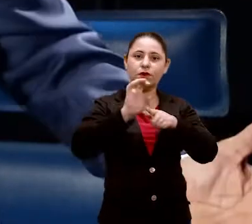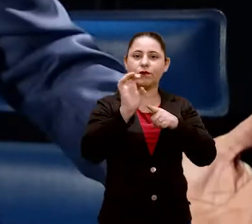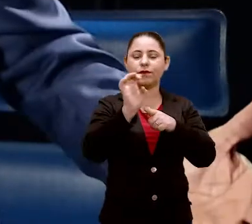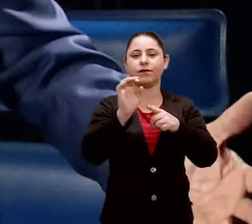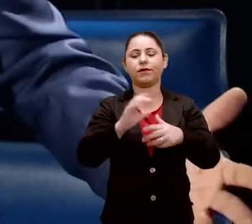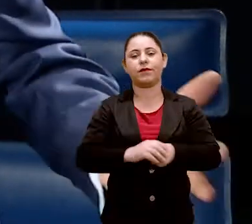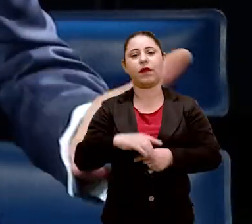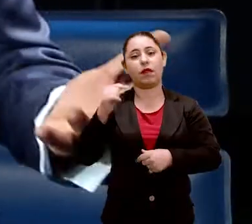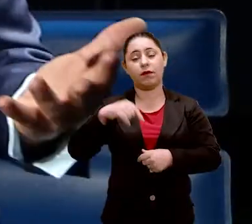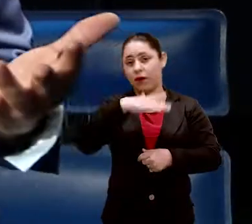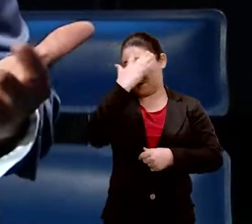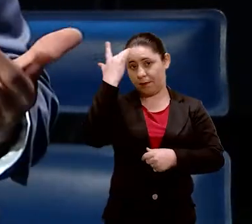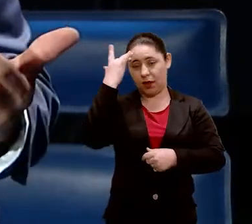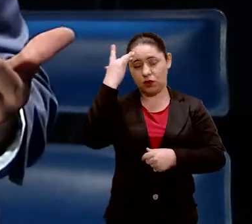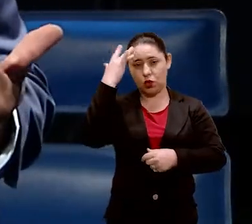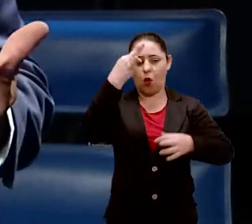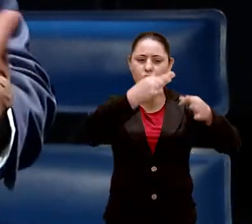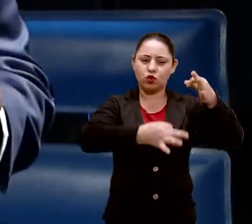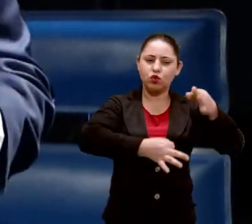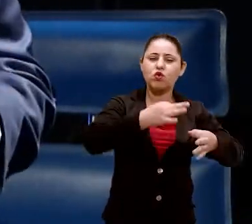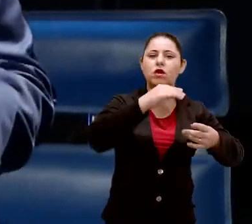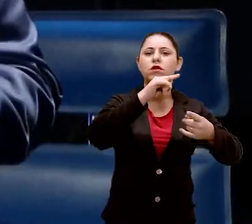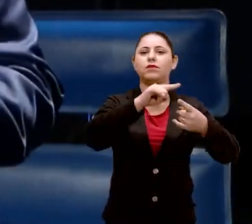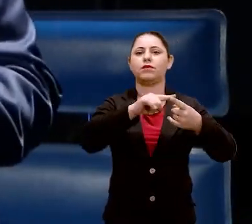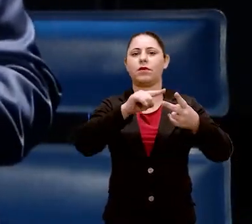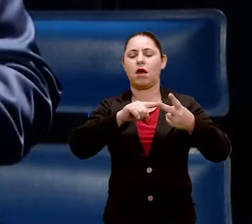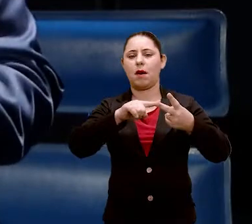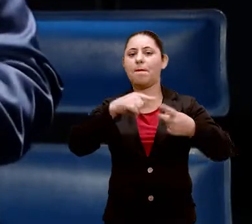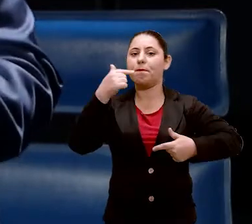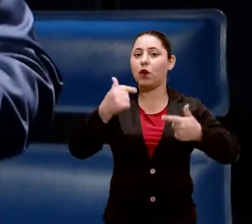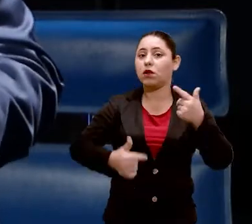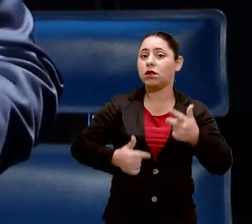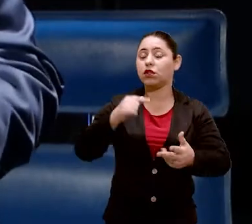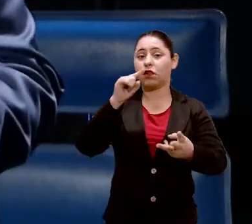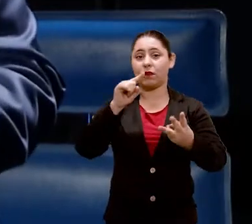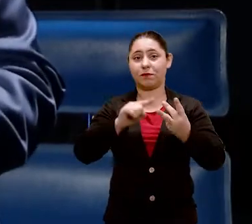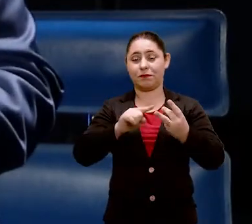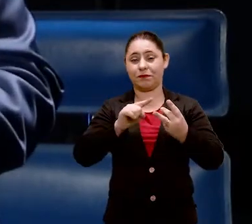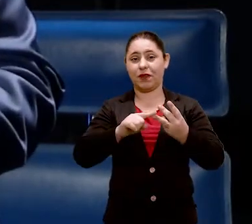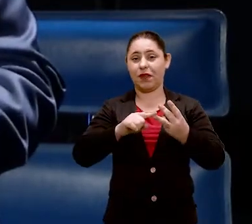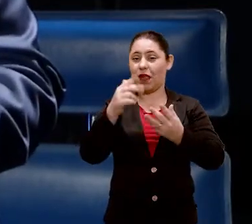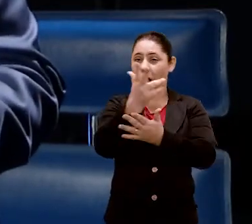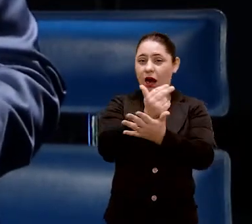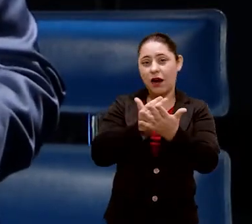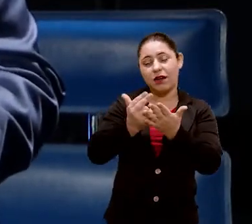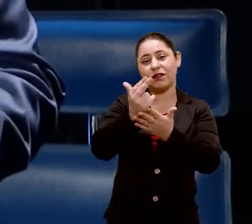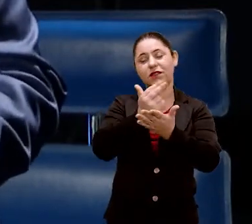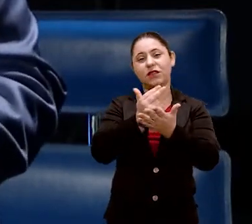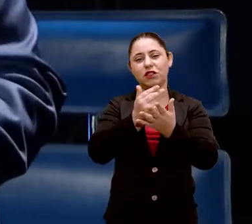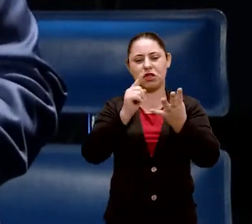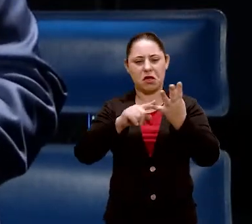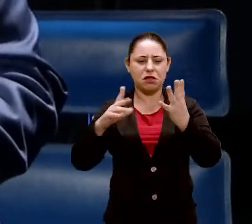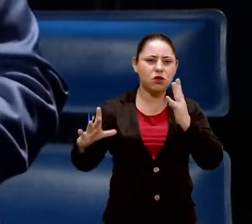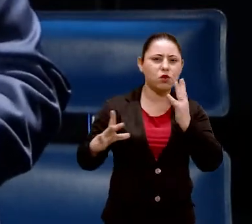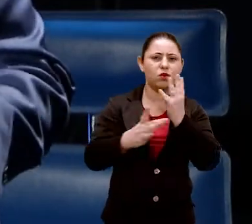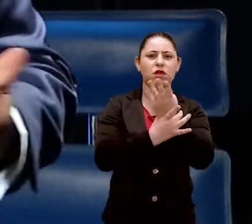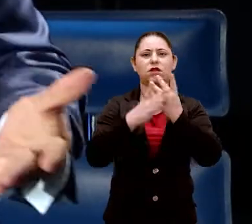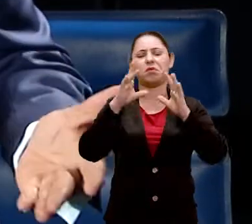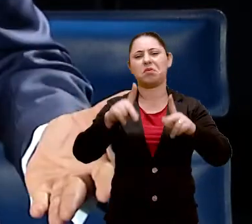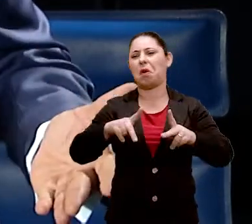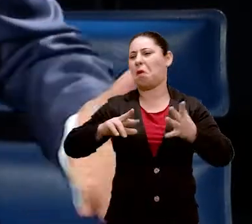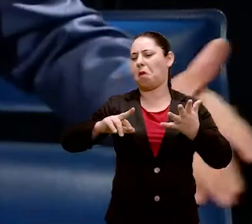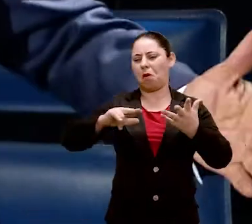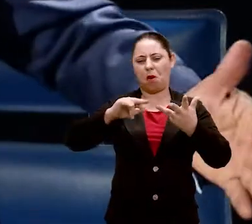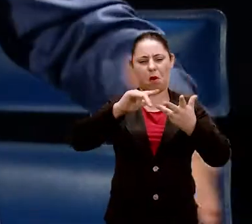diferença no Mato Grosso do Sul. Nós tivemos aqui pessoas ligadas ao mundo jurídico, ao mundo da política, das artes,